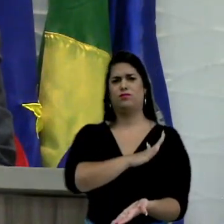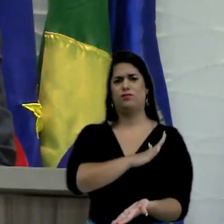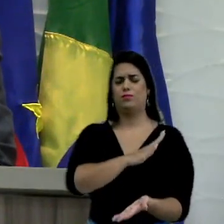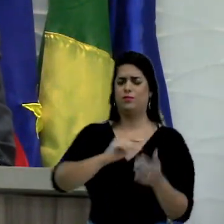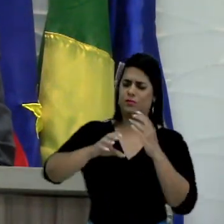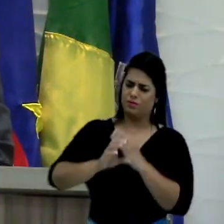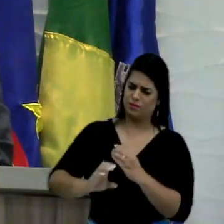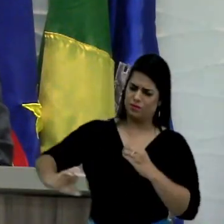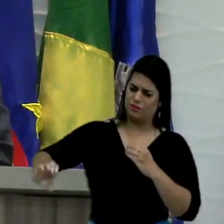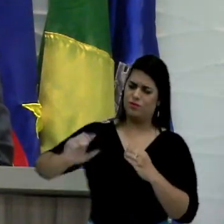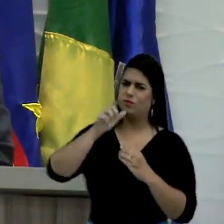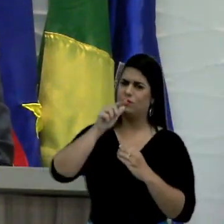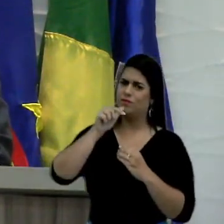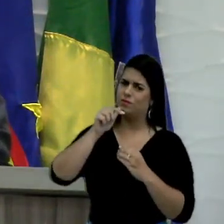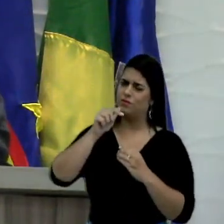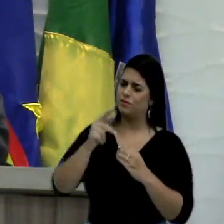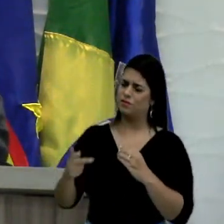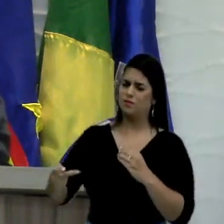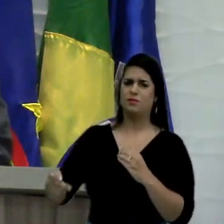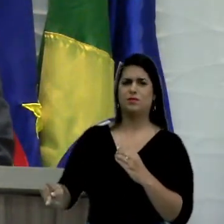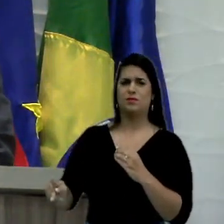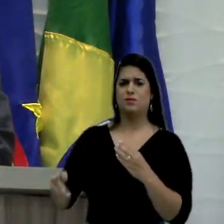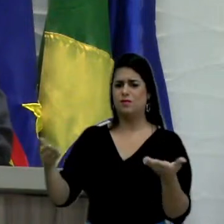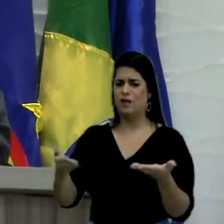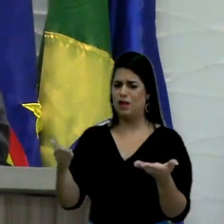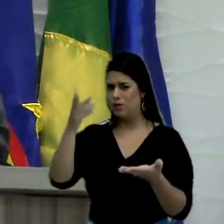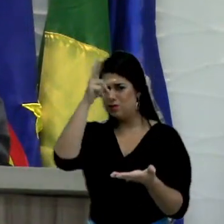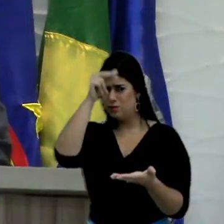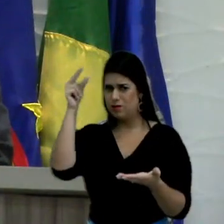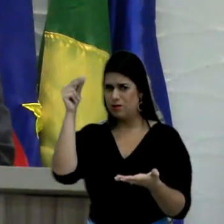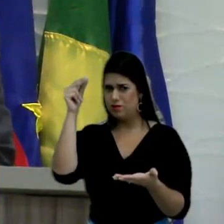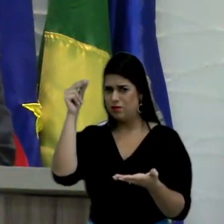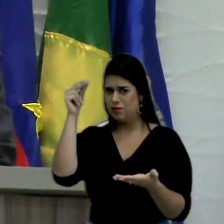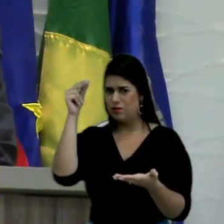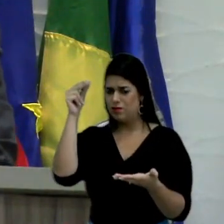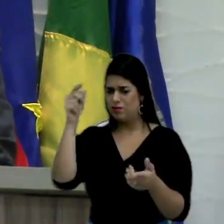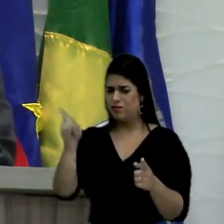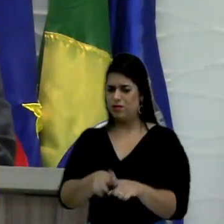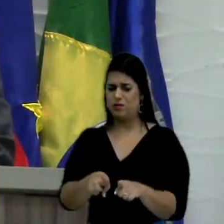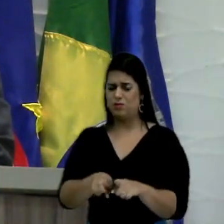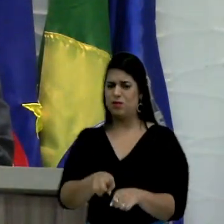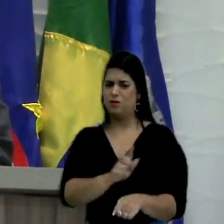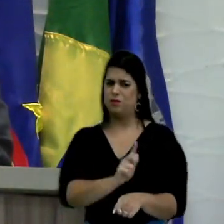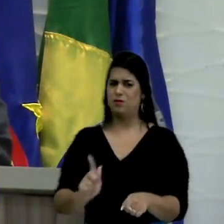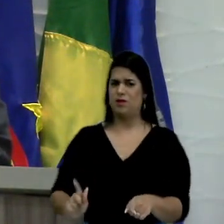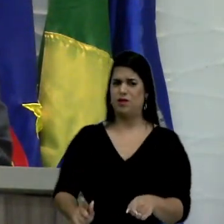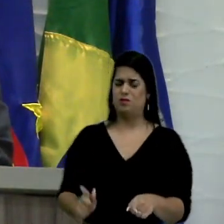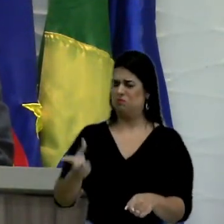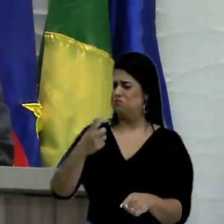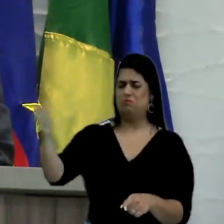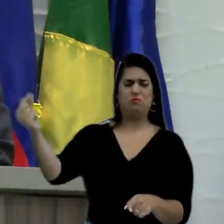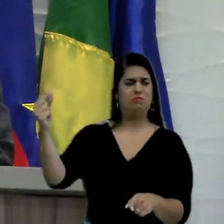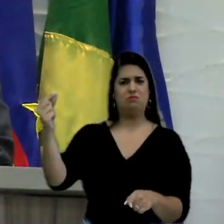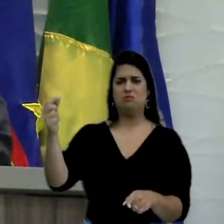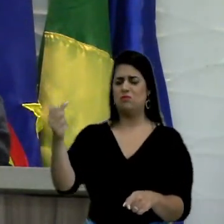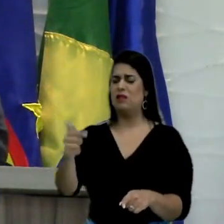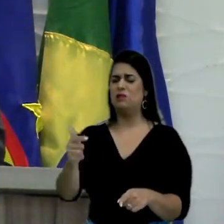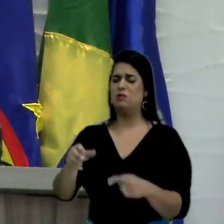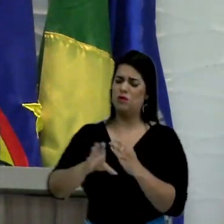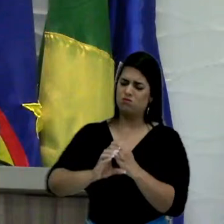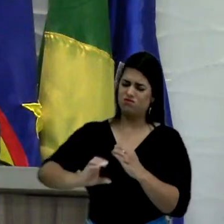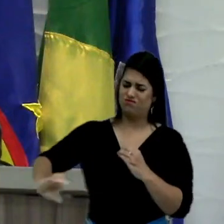Espírito Santo foi o atual prefeito e o governador que foi embora, graças a Deus. Quando não tinha estrutura, a tubulação para colocar água e